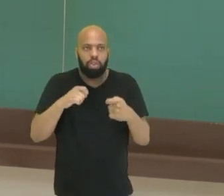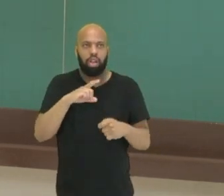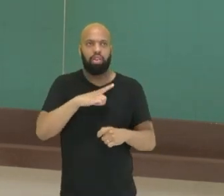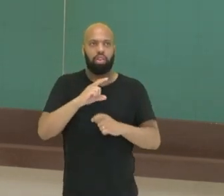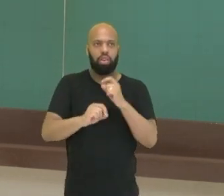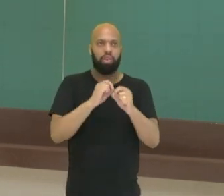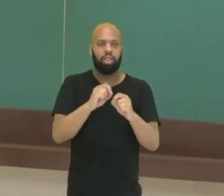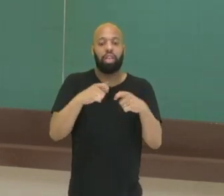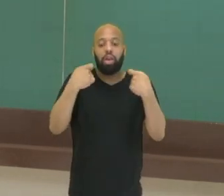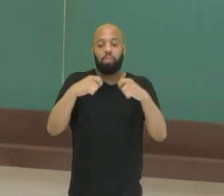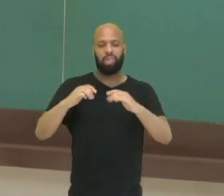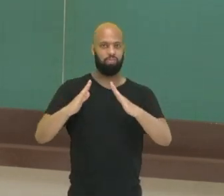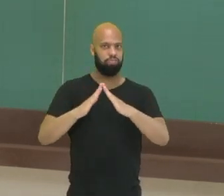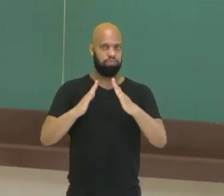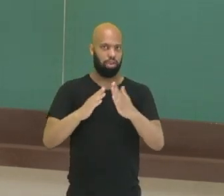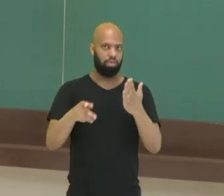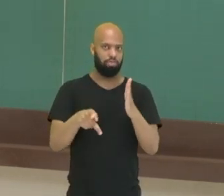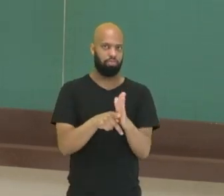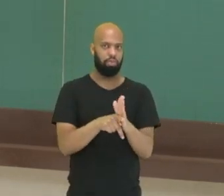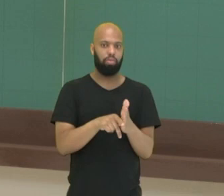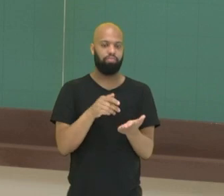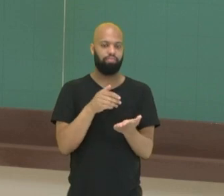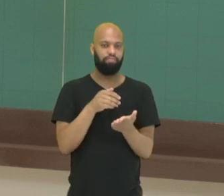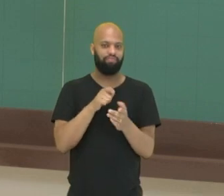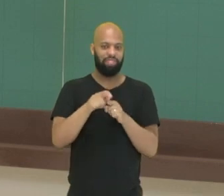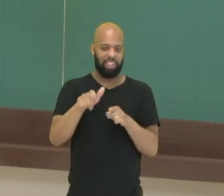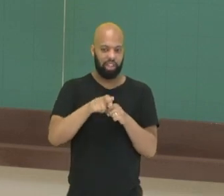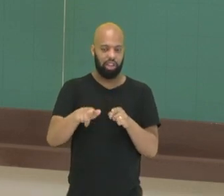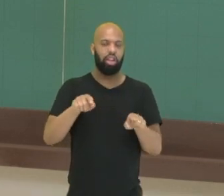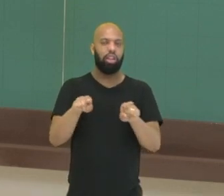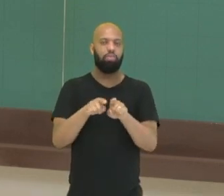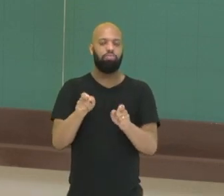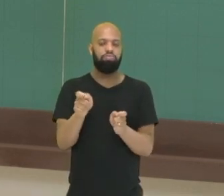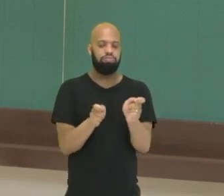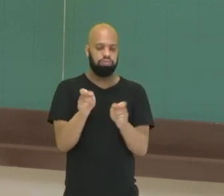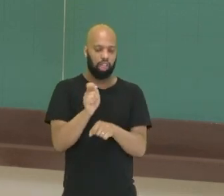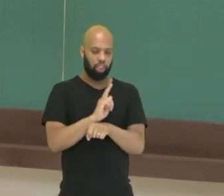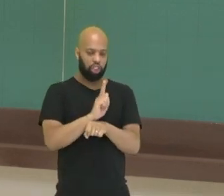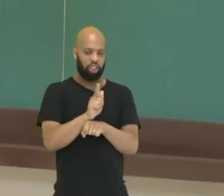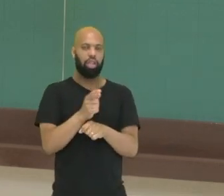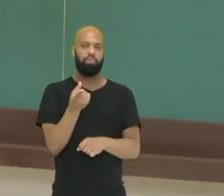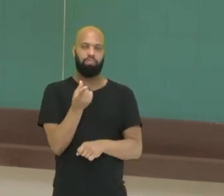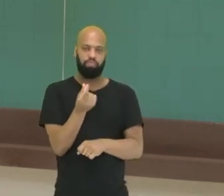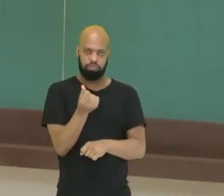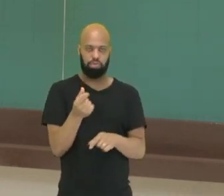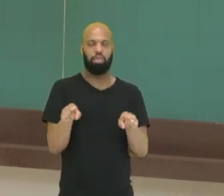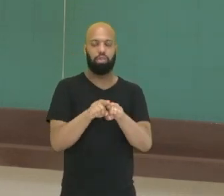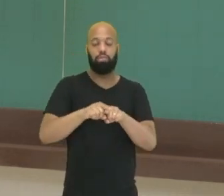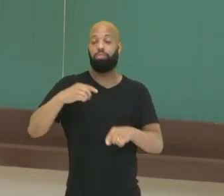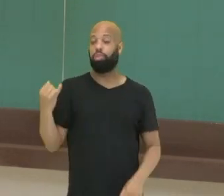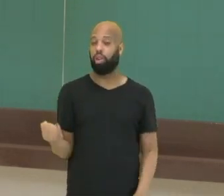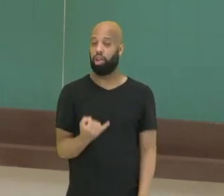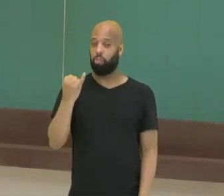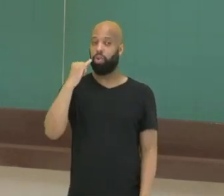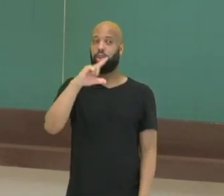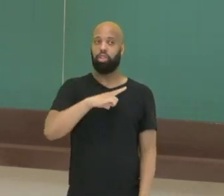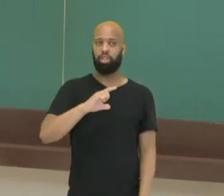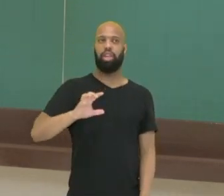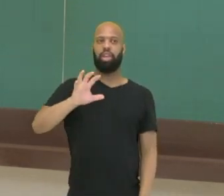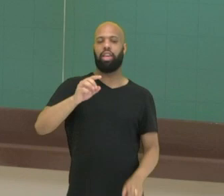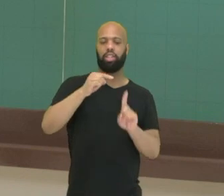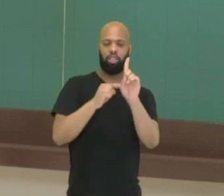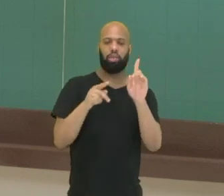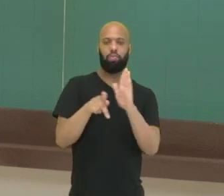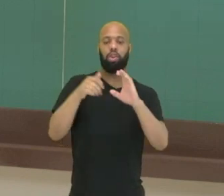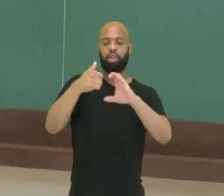de casas financeiras para gerenciar o dinheiro, vamos dizer assim. Era importante ter esse tipo